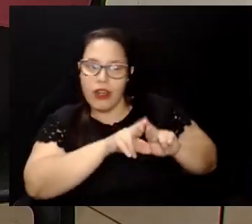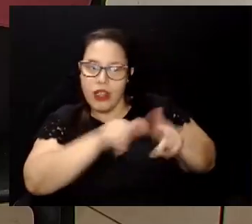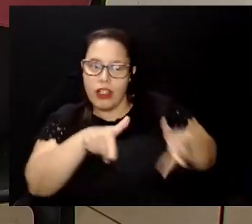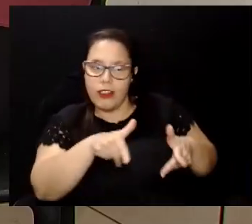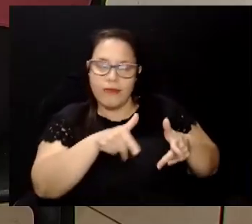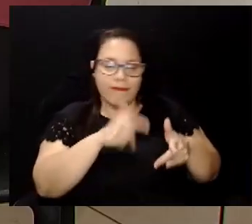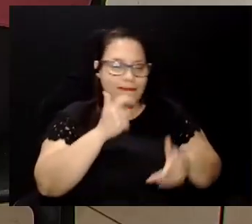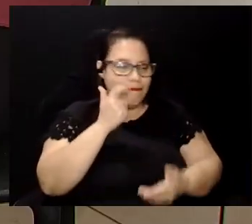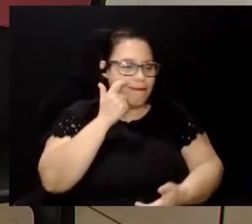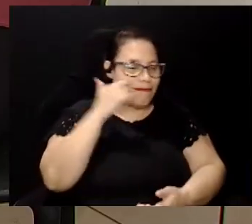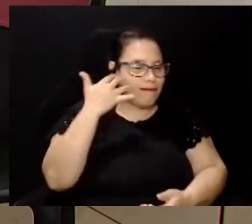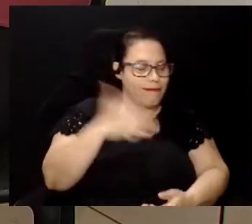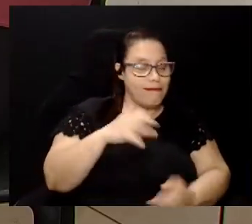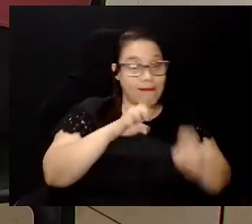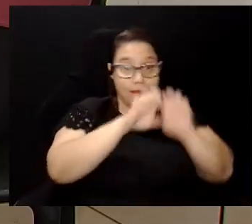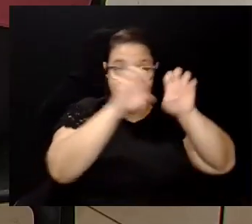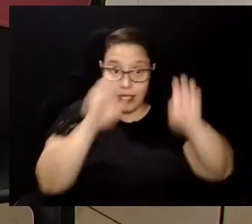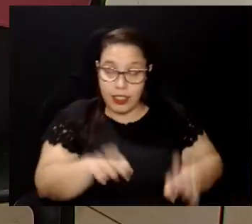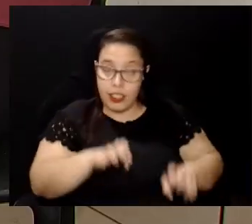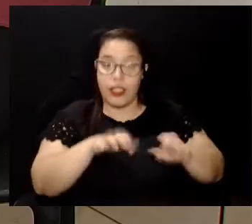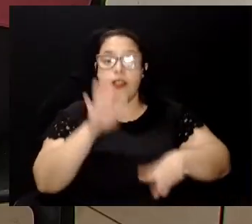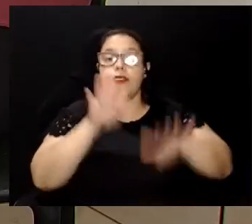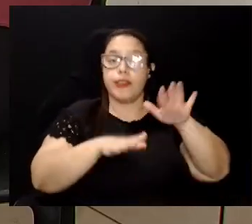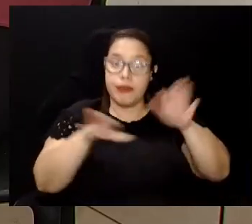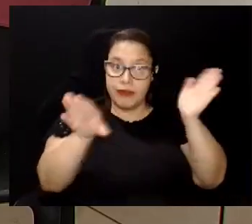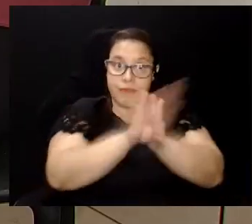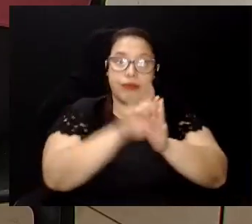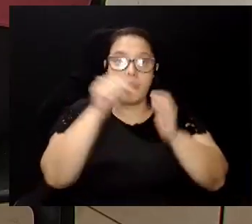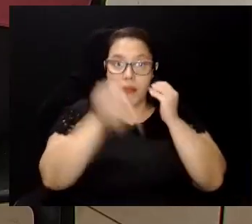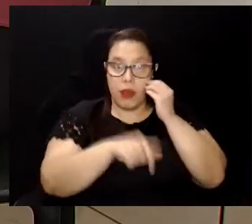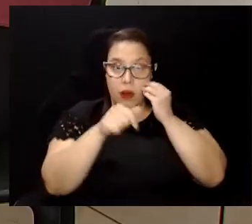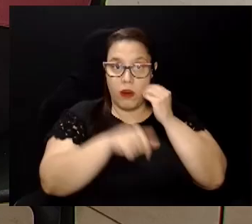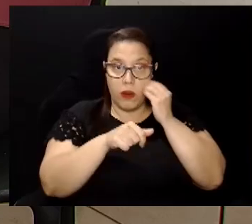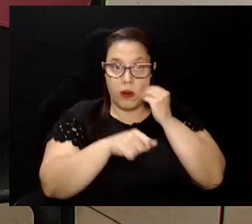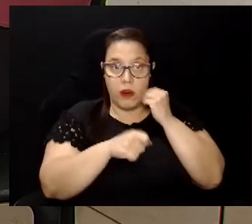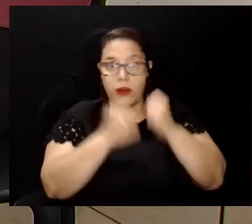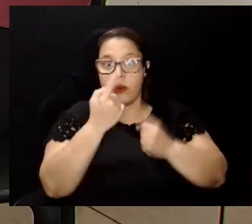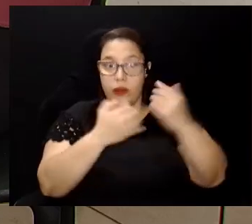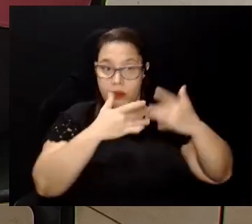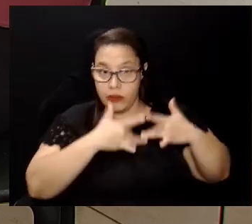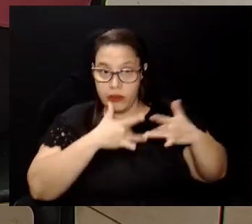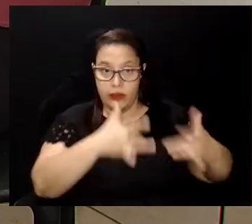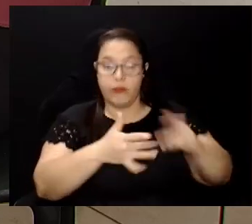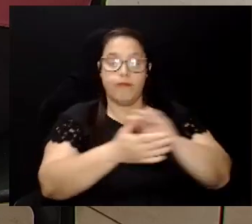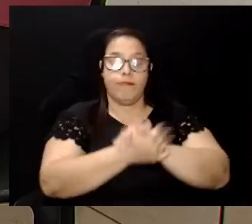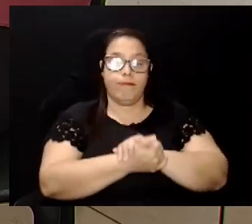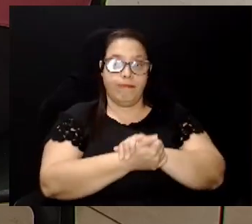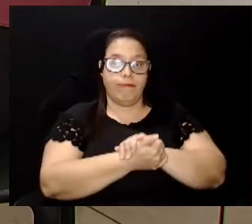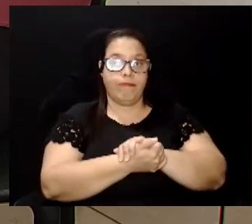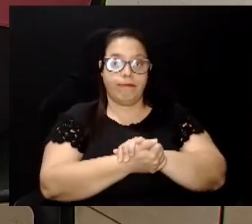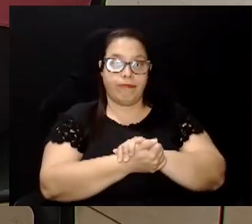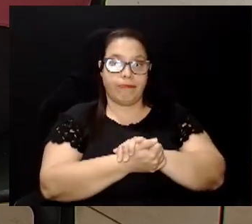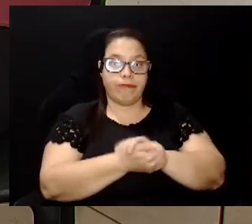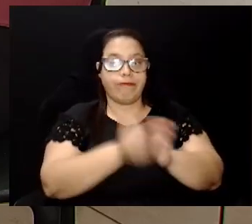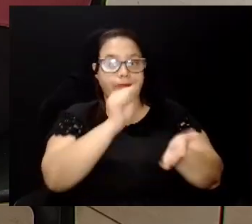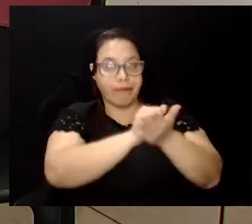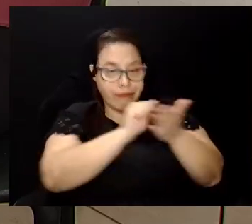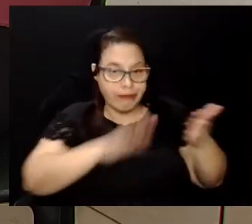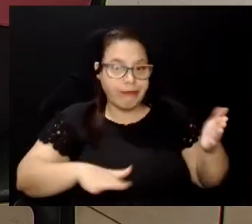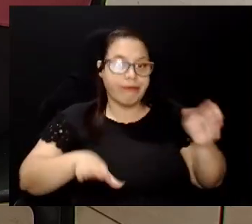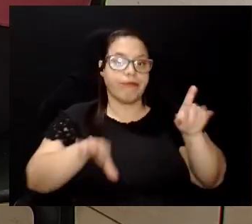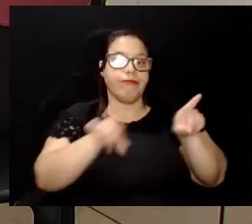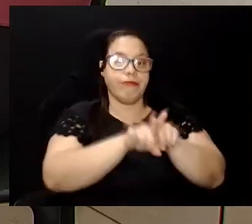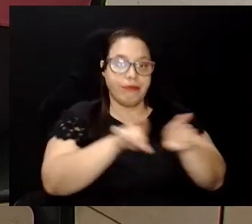estrutura diferente às vezes que vem para cá por meio de alguma doação. Então são atividades que trazem